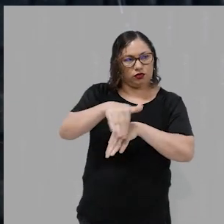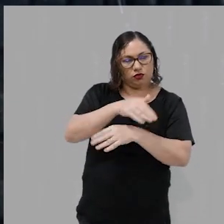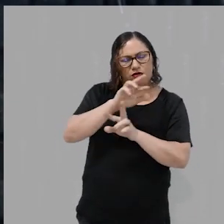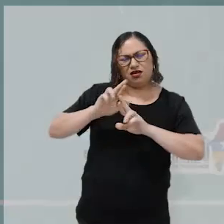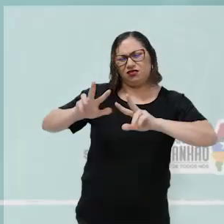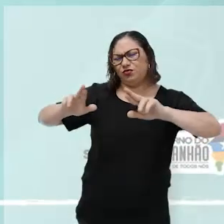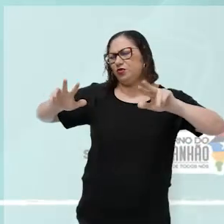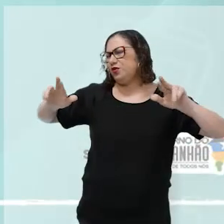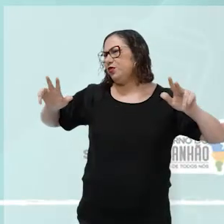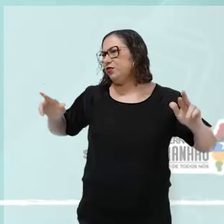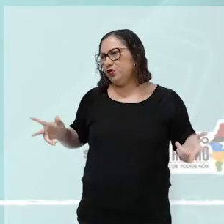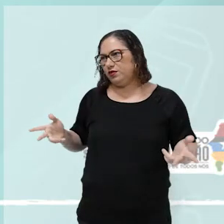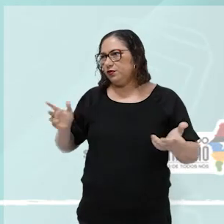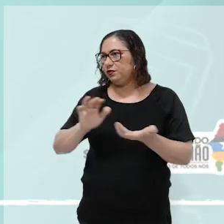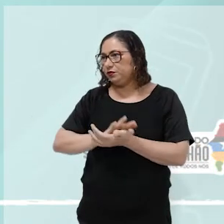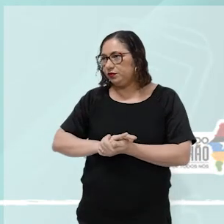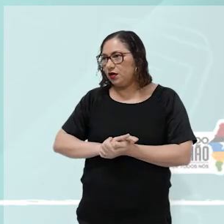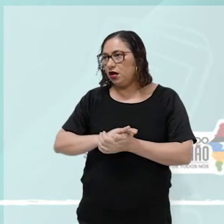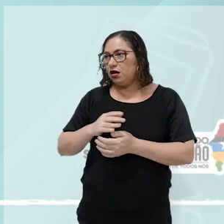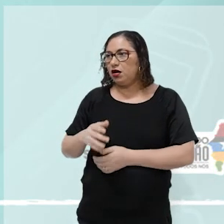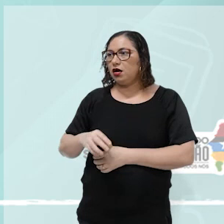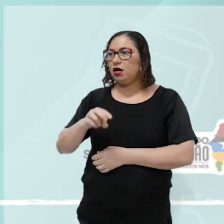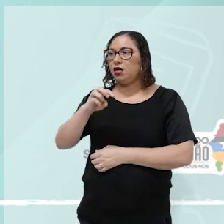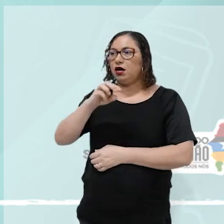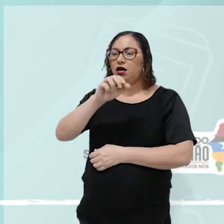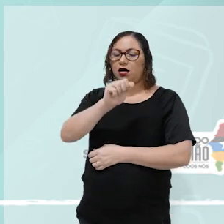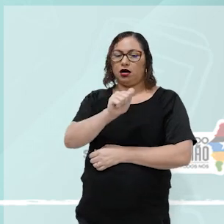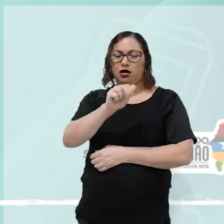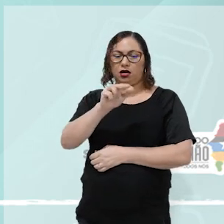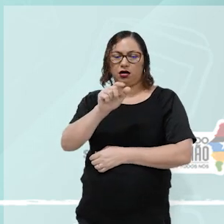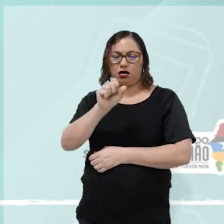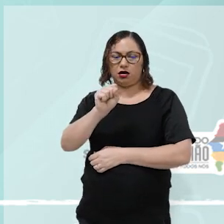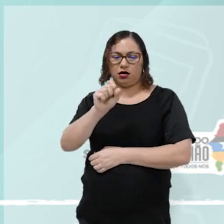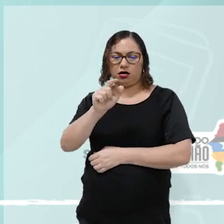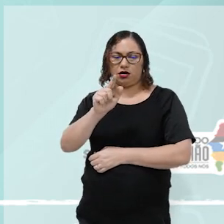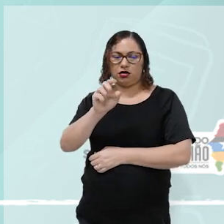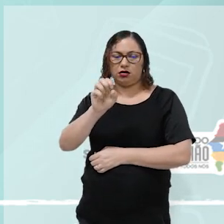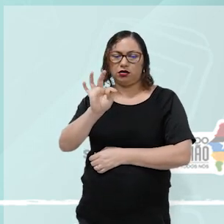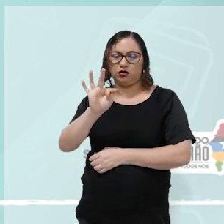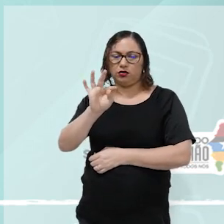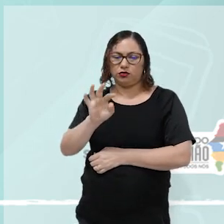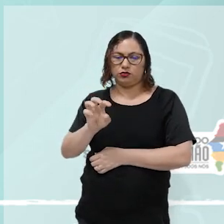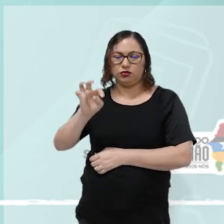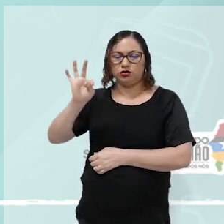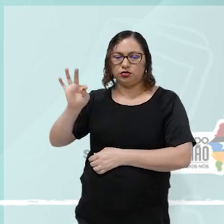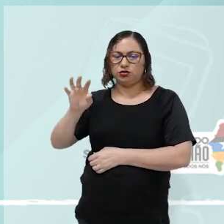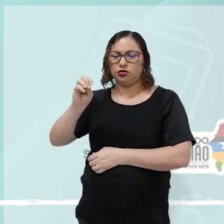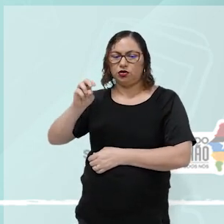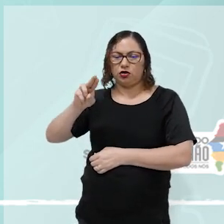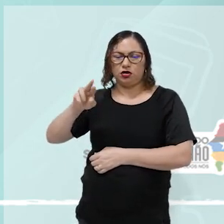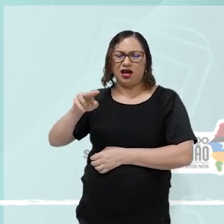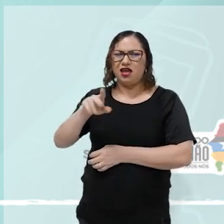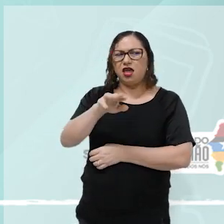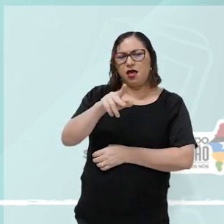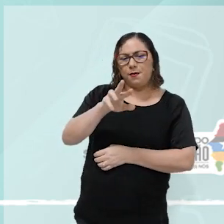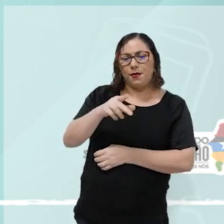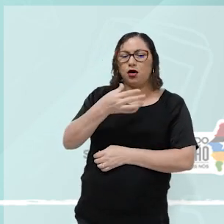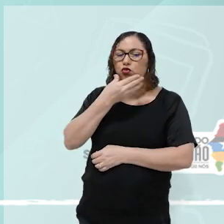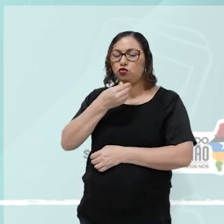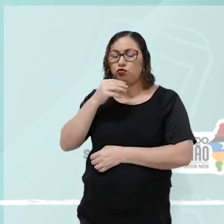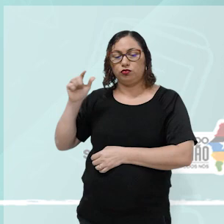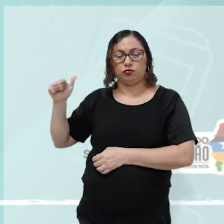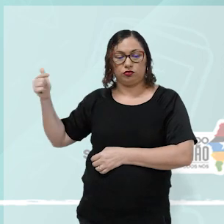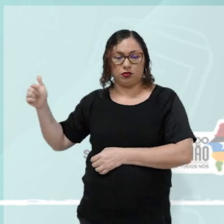entre outras situações. O Auguste Marie Tonai foi irmão do Nicolai. Ele faleceu pouco